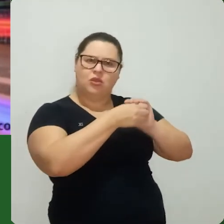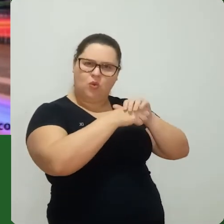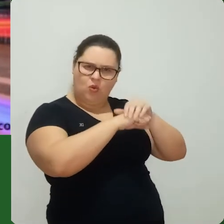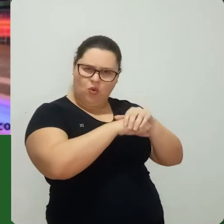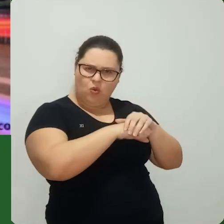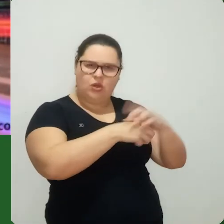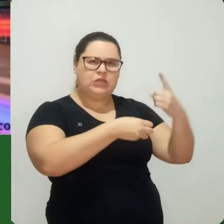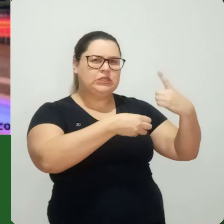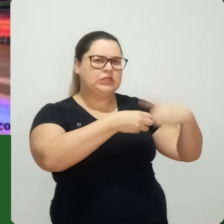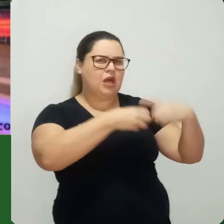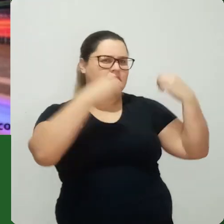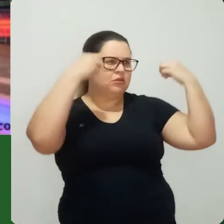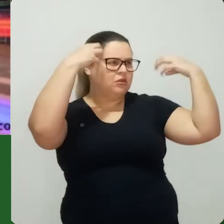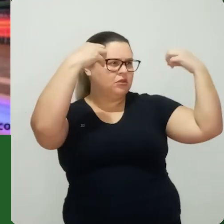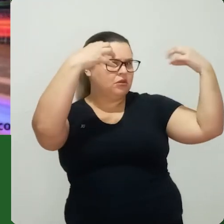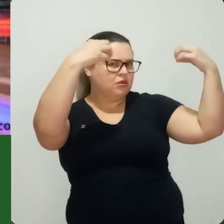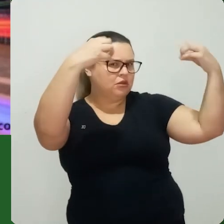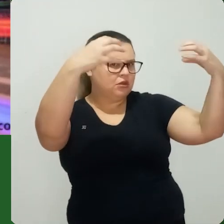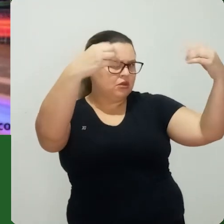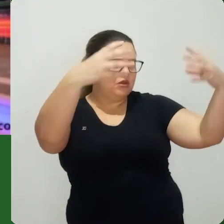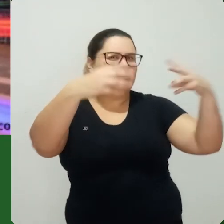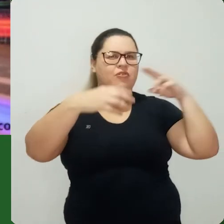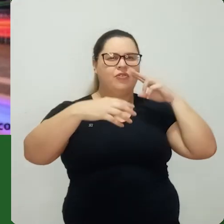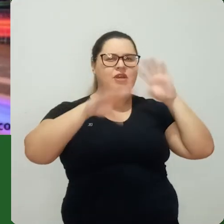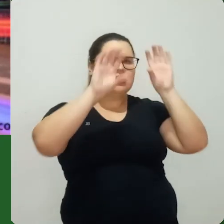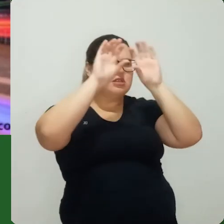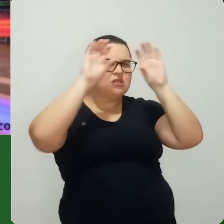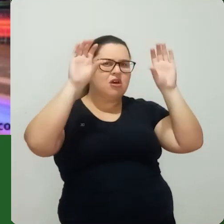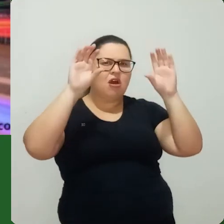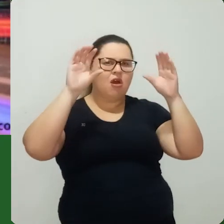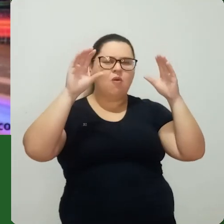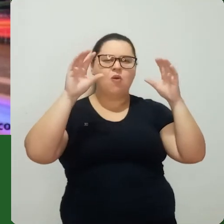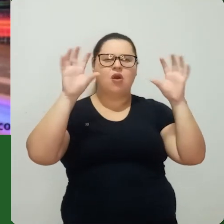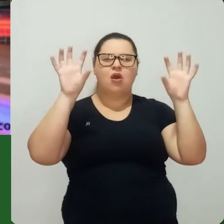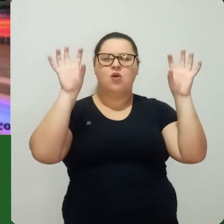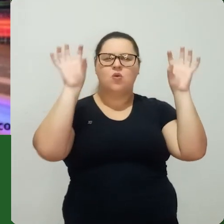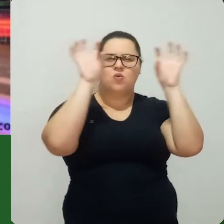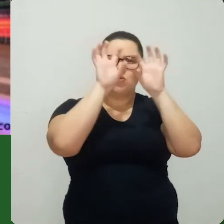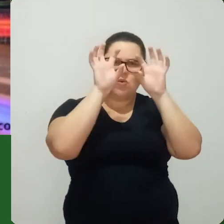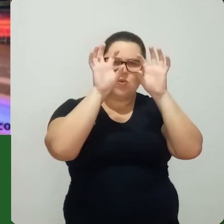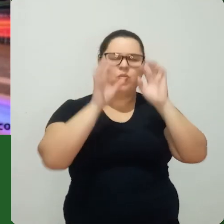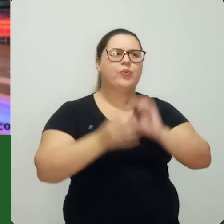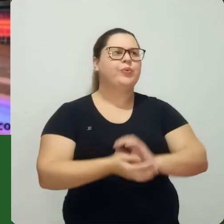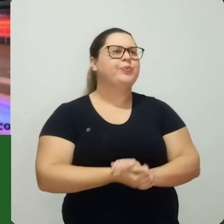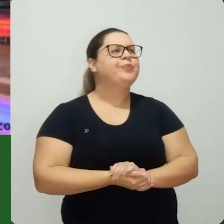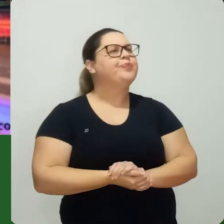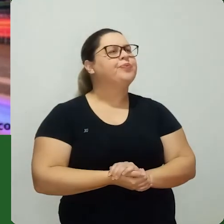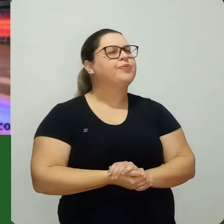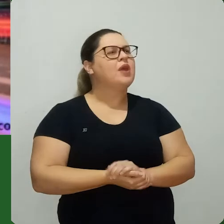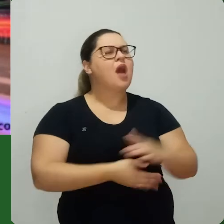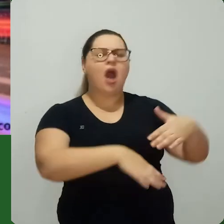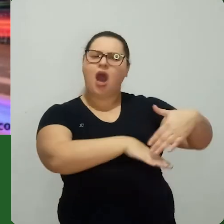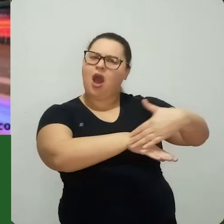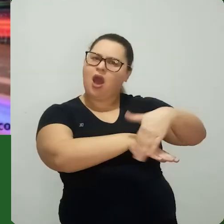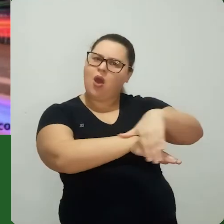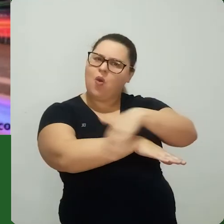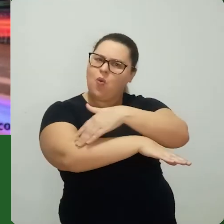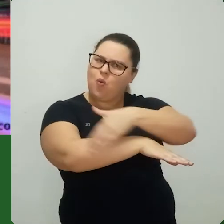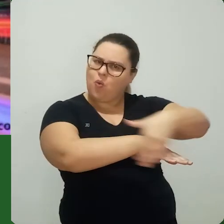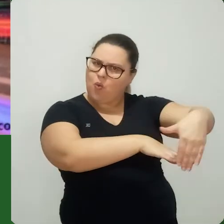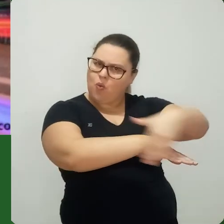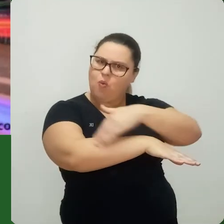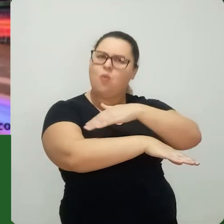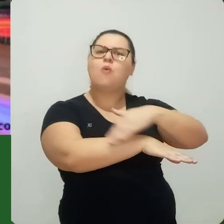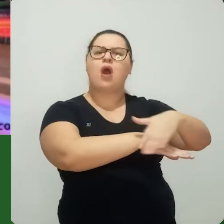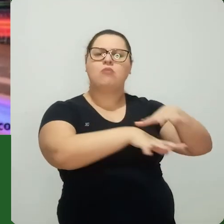mas é uma cidade bastante iluminada, tanto é que o céu, né, não aparece escuro. Estamos numa rua,